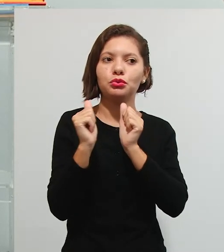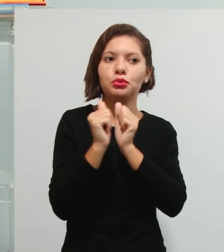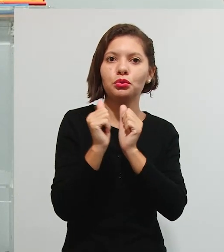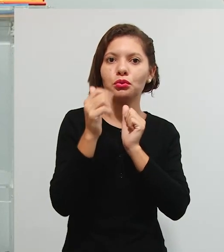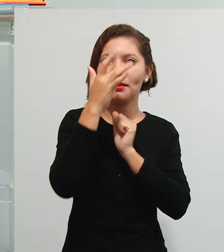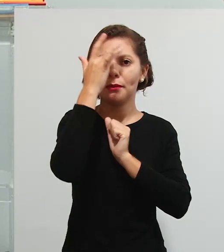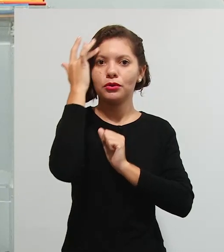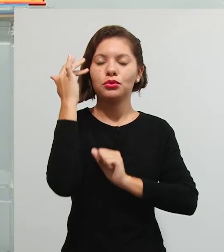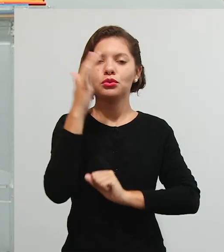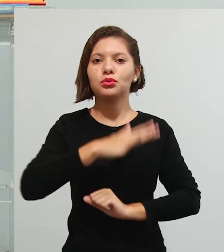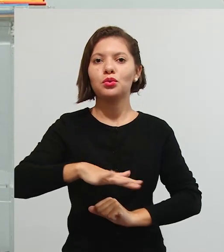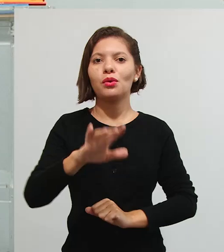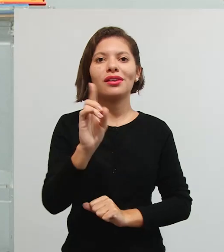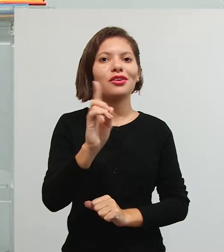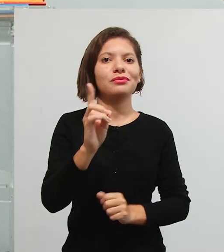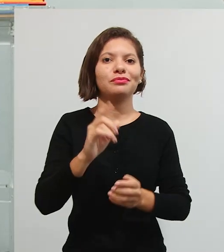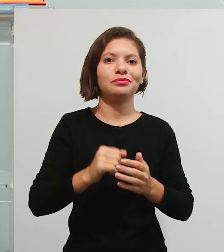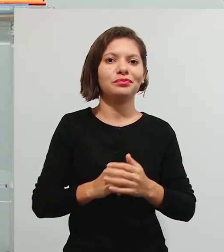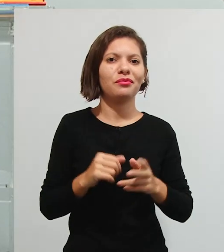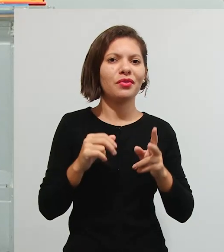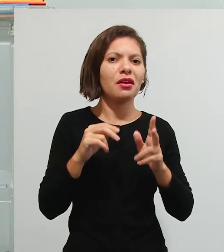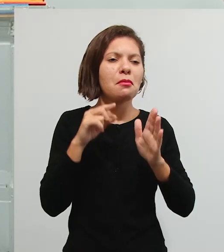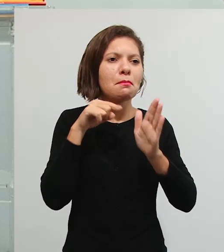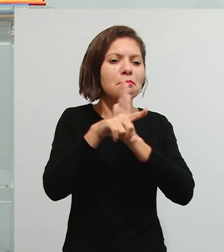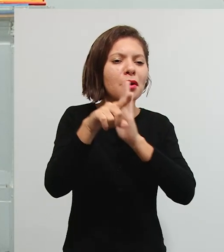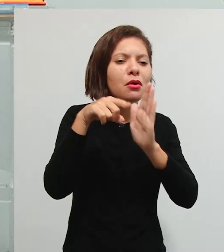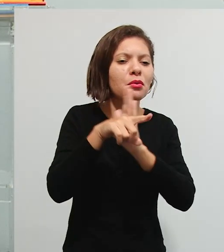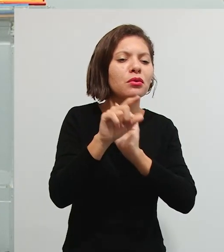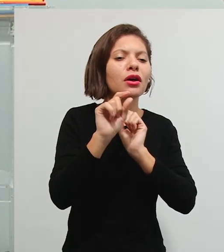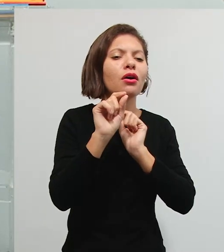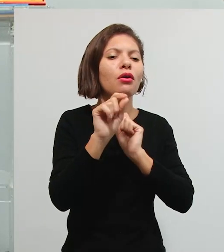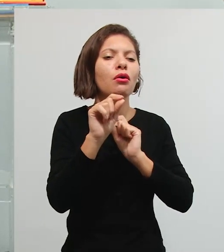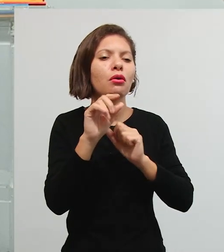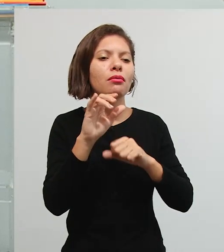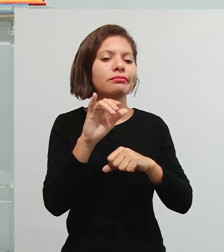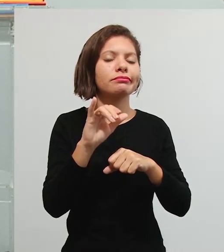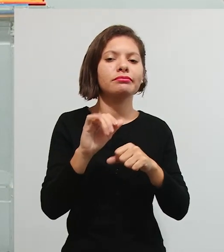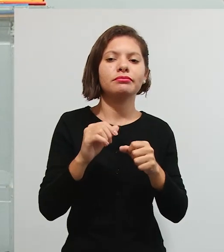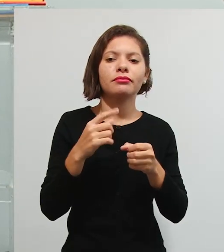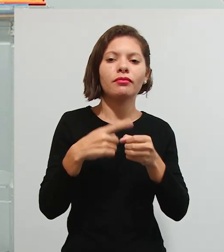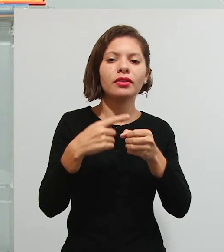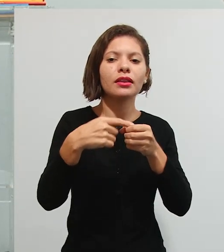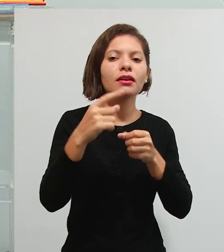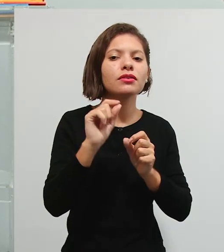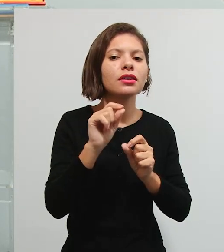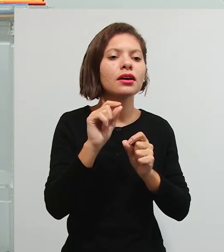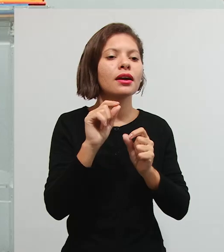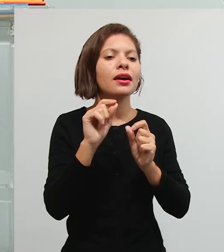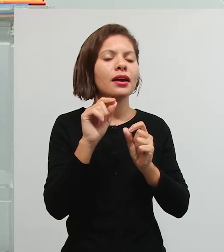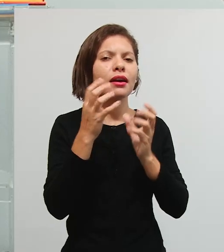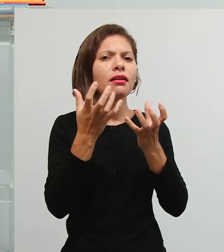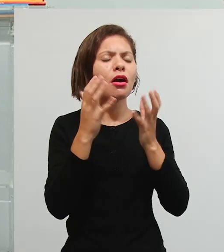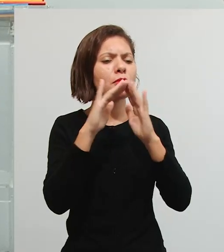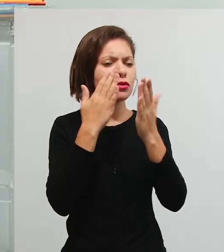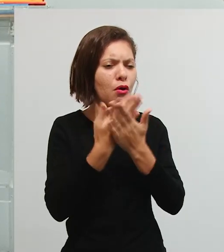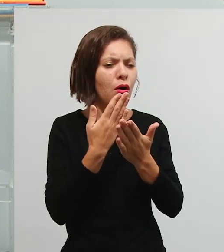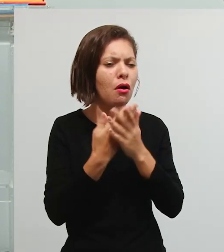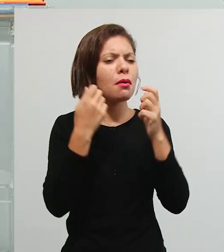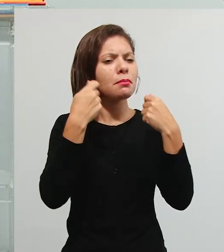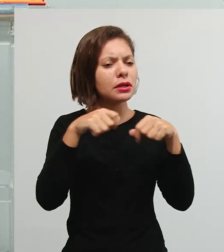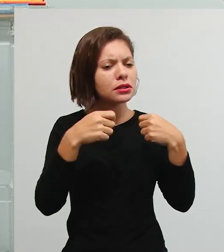mães irresponsáveis de crianças neurodivergentes. Tá, você é pai e mãe ou responsável de algum